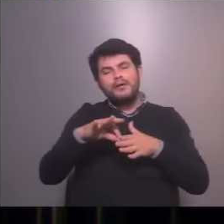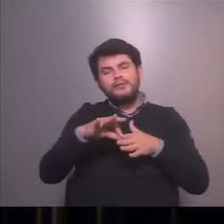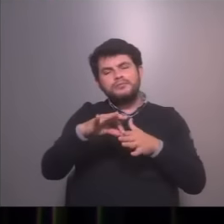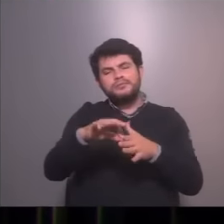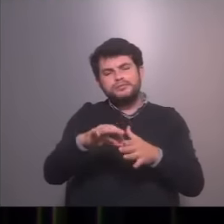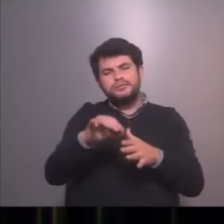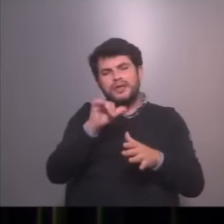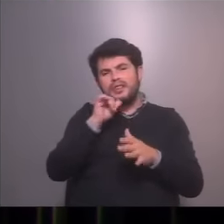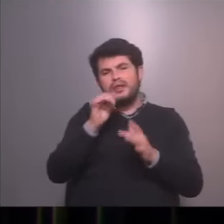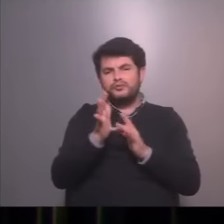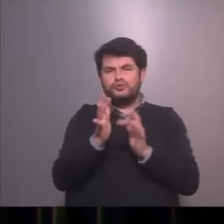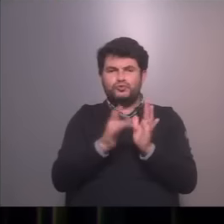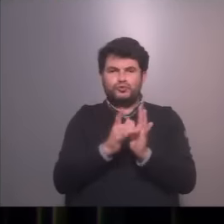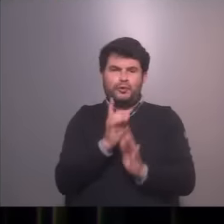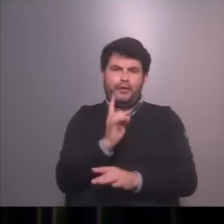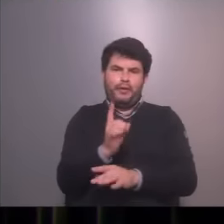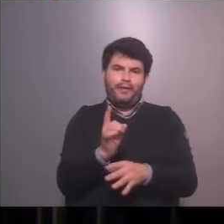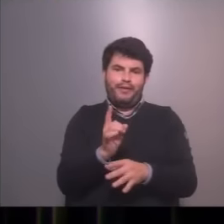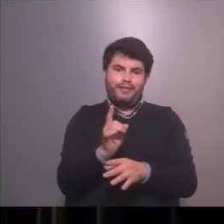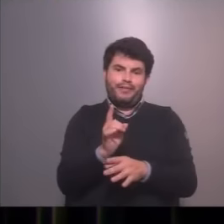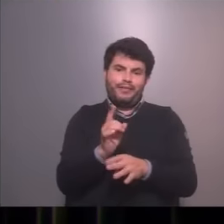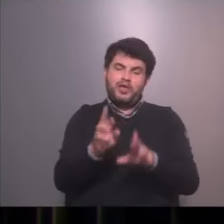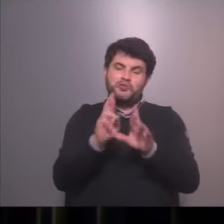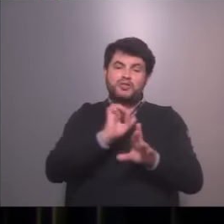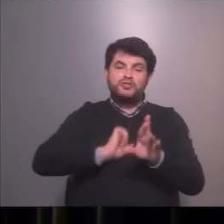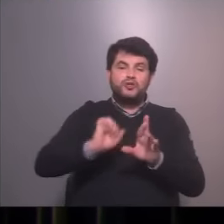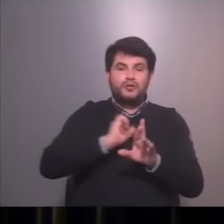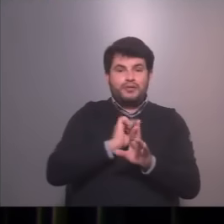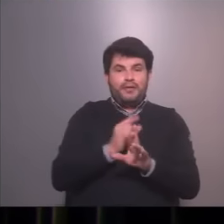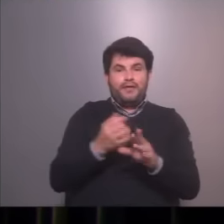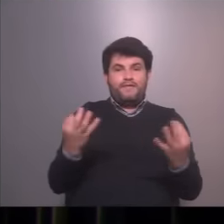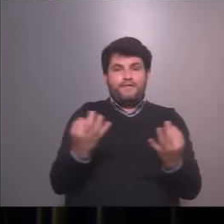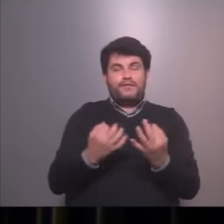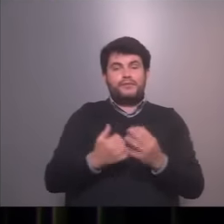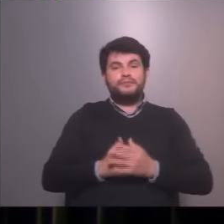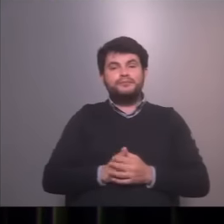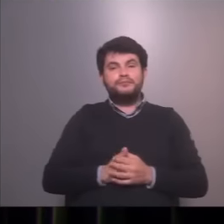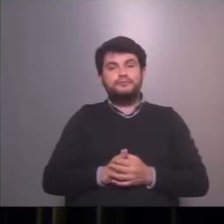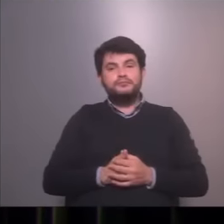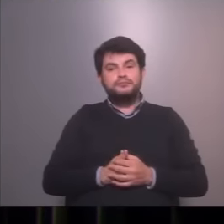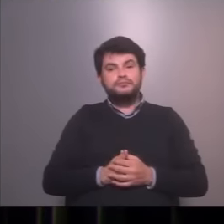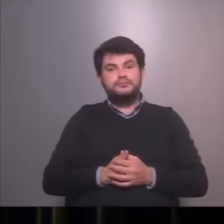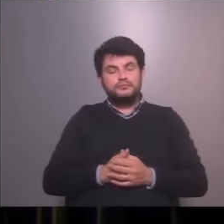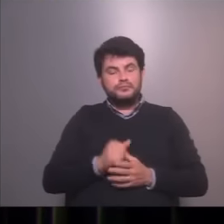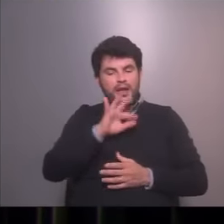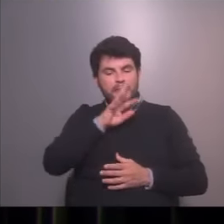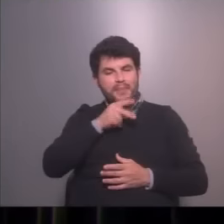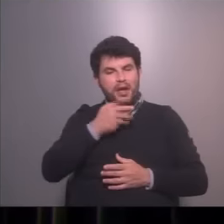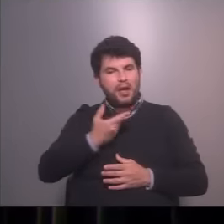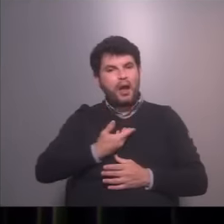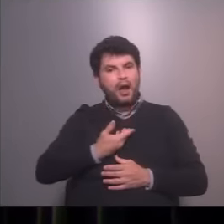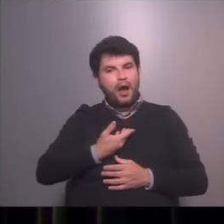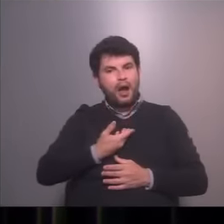das esperanças de pessoas e povos, porque orienta sempre para Jesus